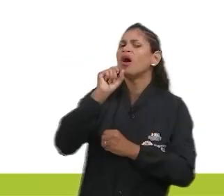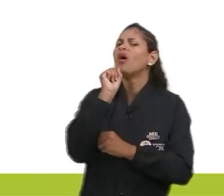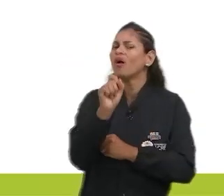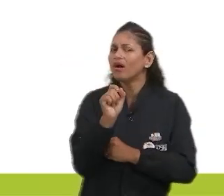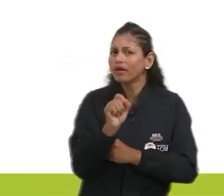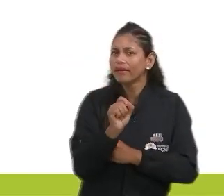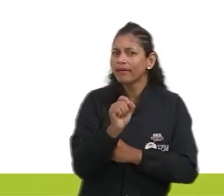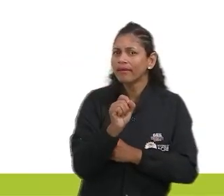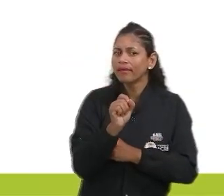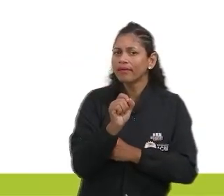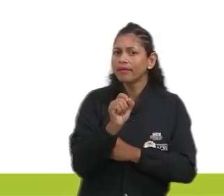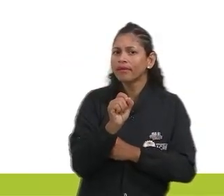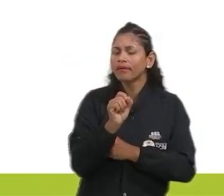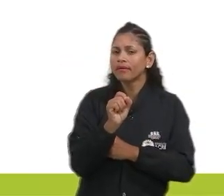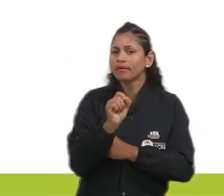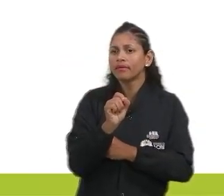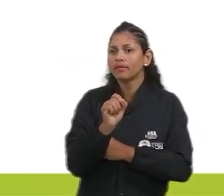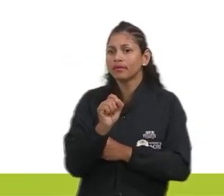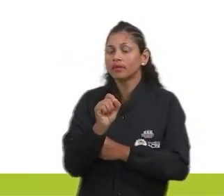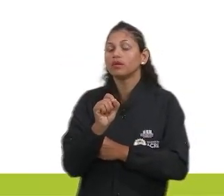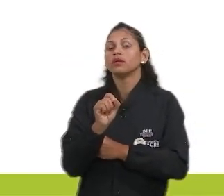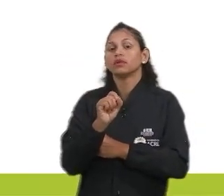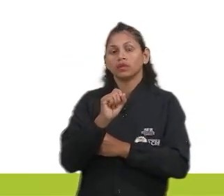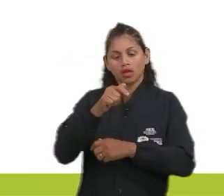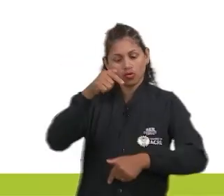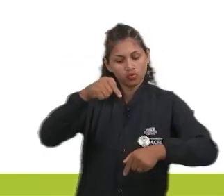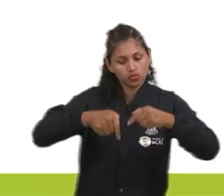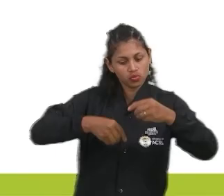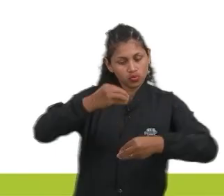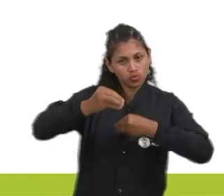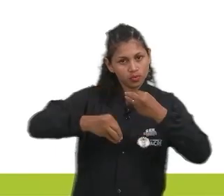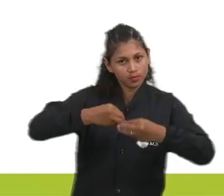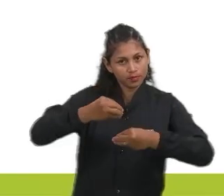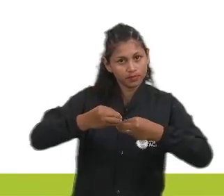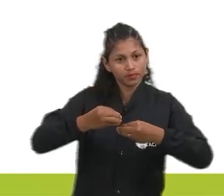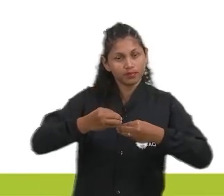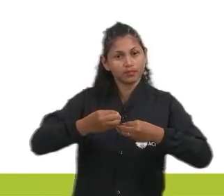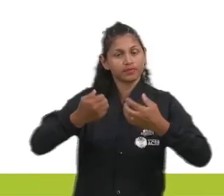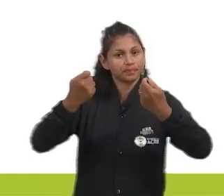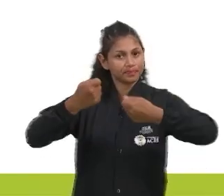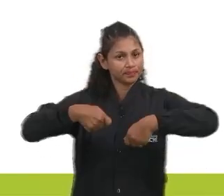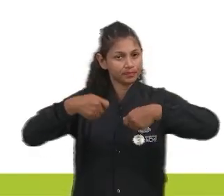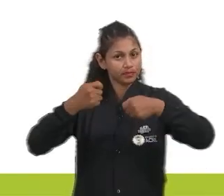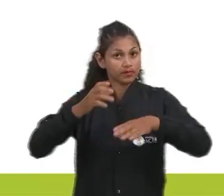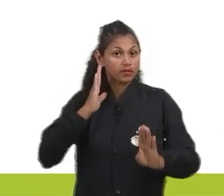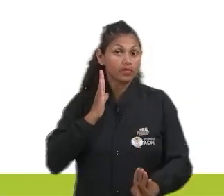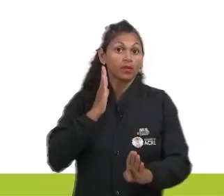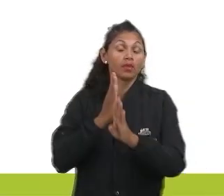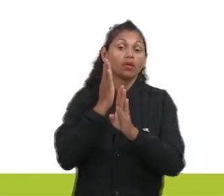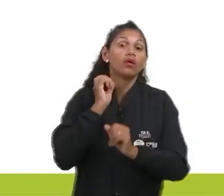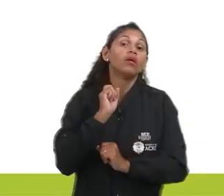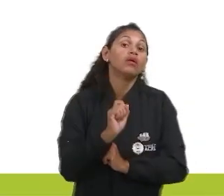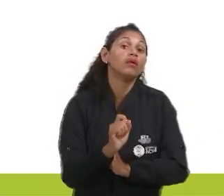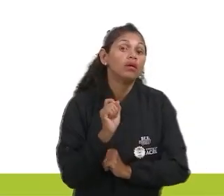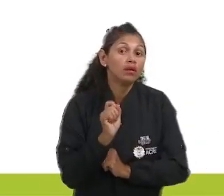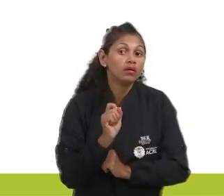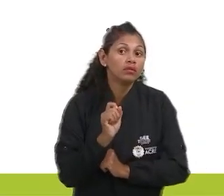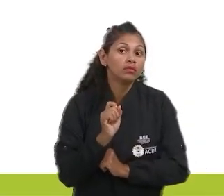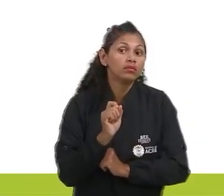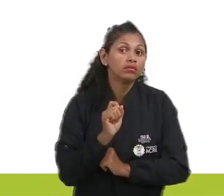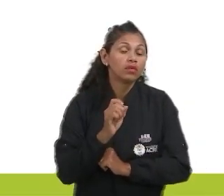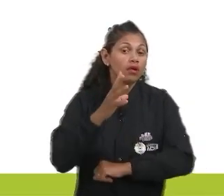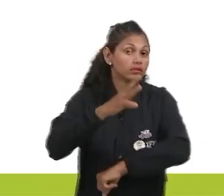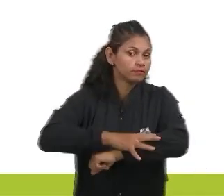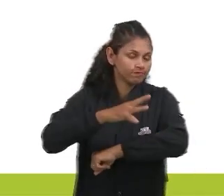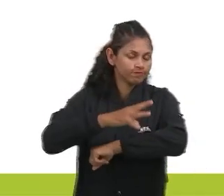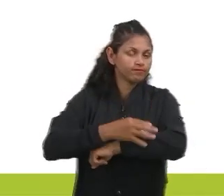reação química para a produção de biodiesel. Preciso identificar qual é a